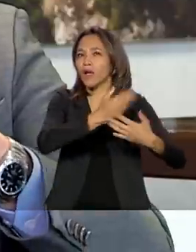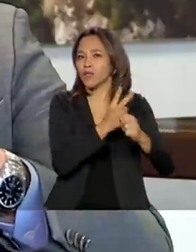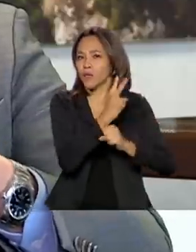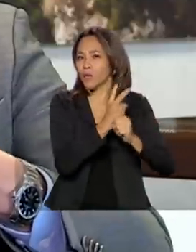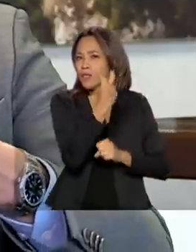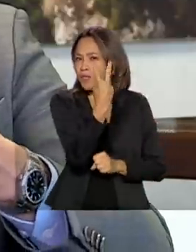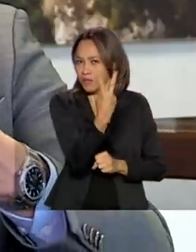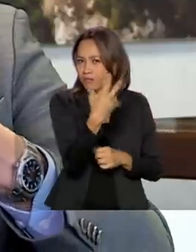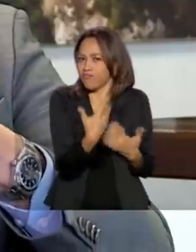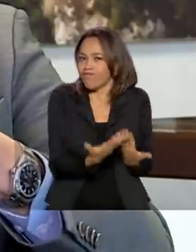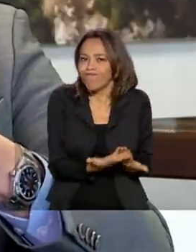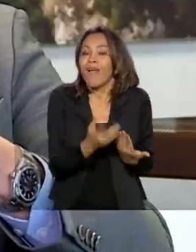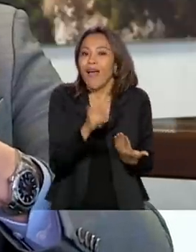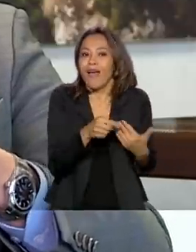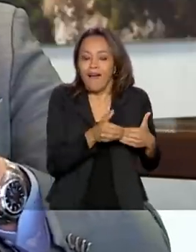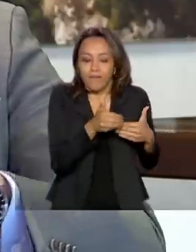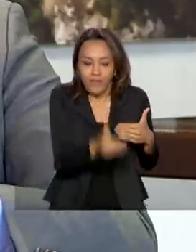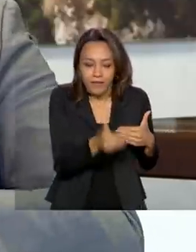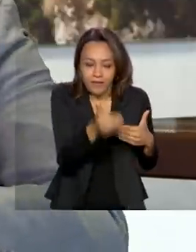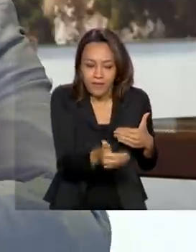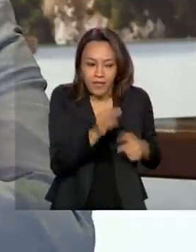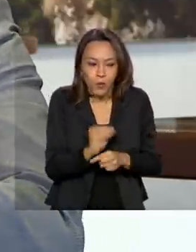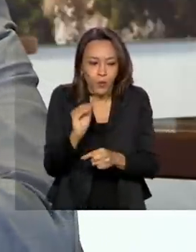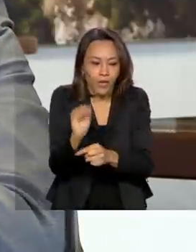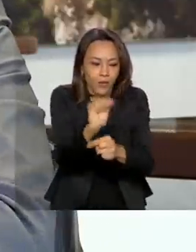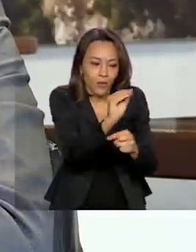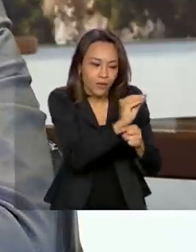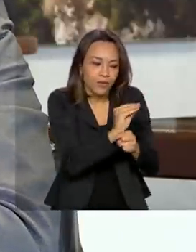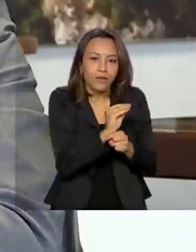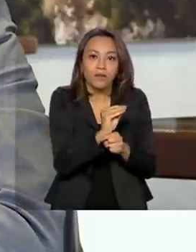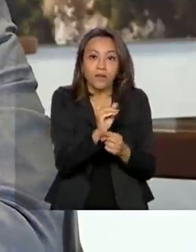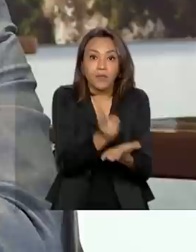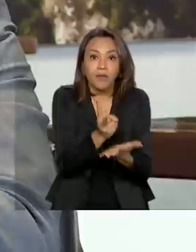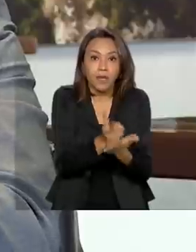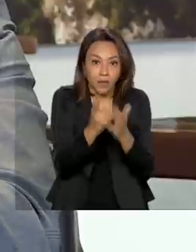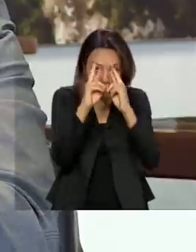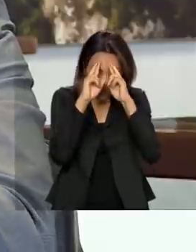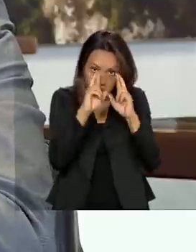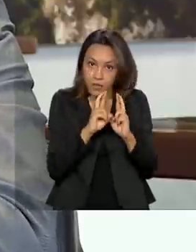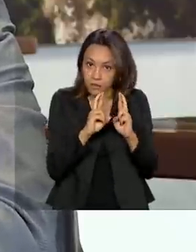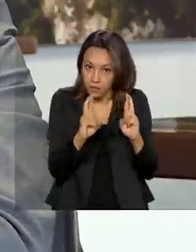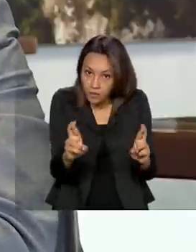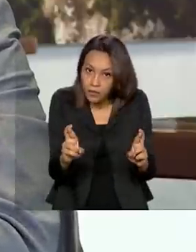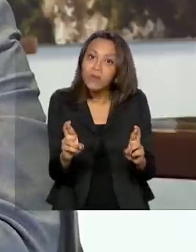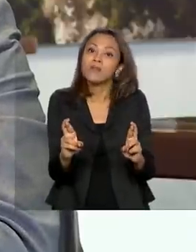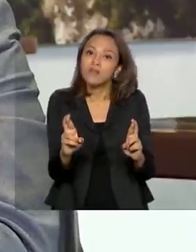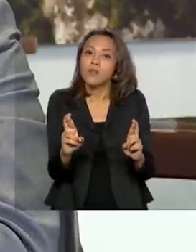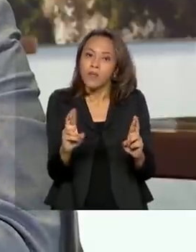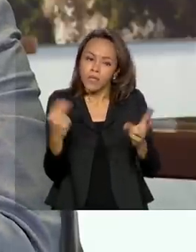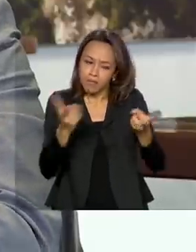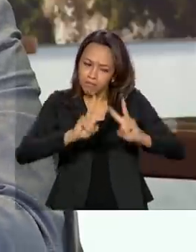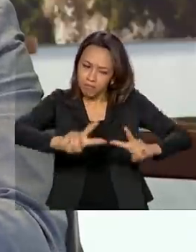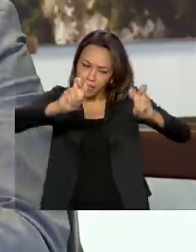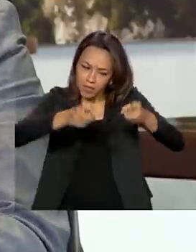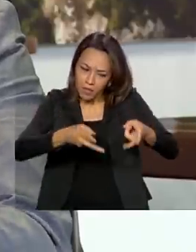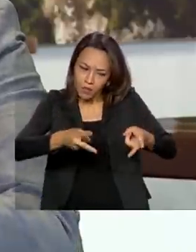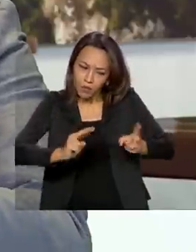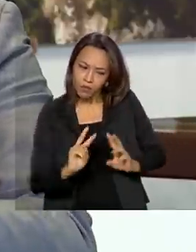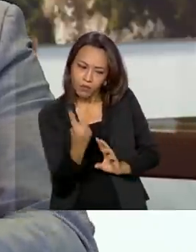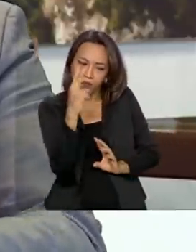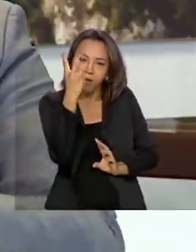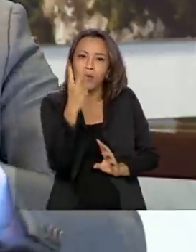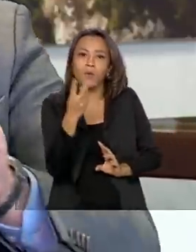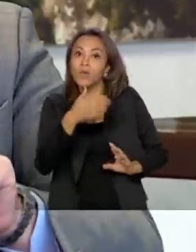Foi avançar na preservação e na conservação, mas respeitando e reconhecendo a importância do